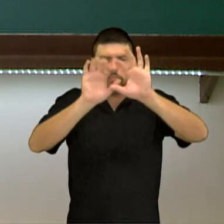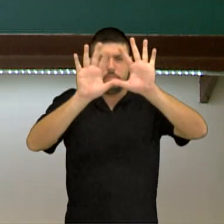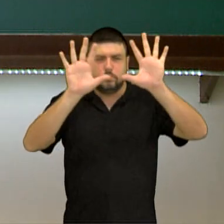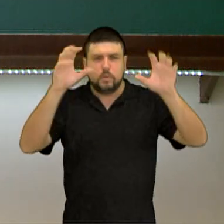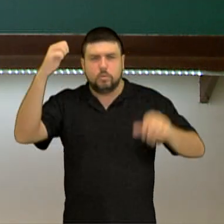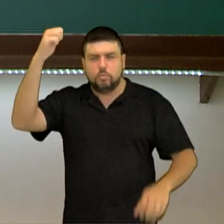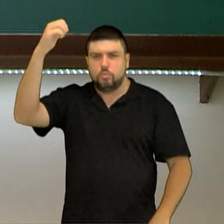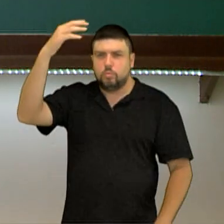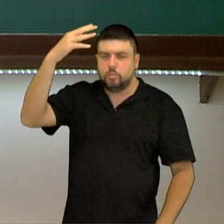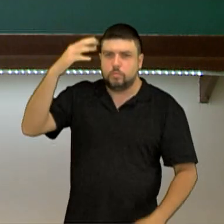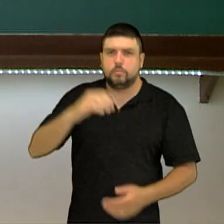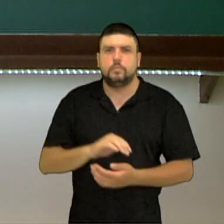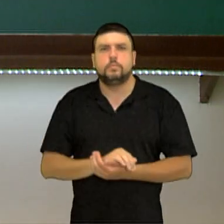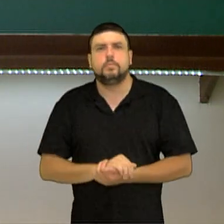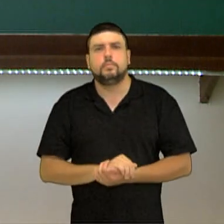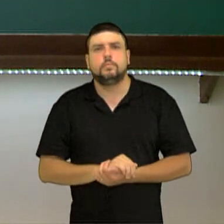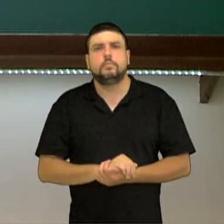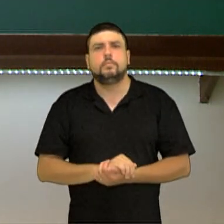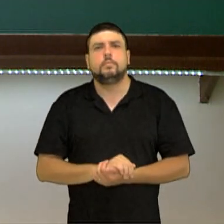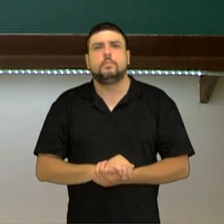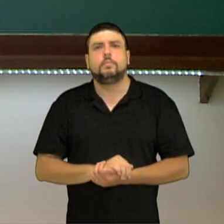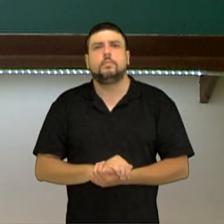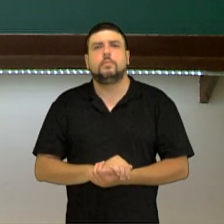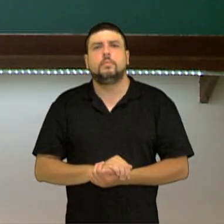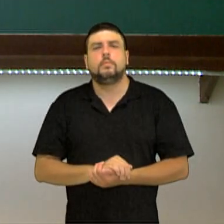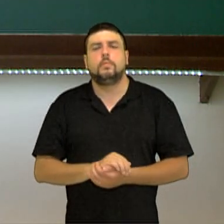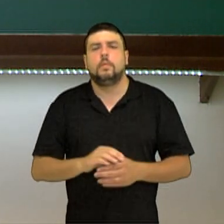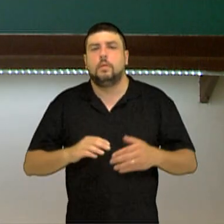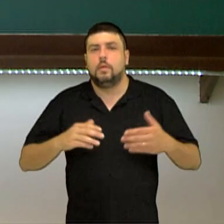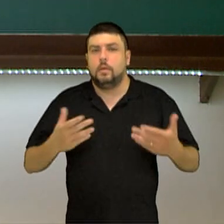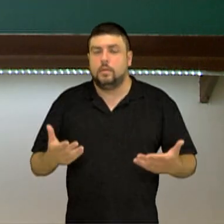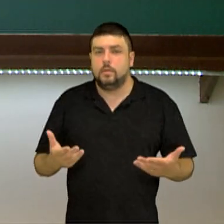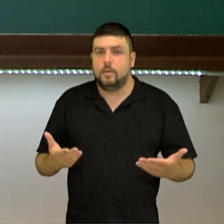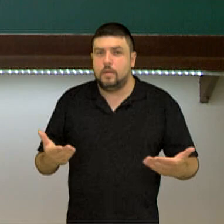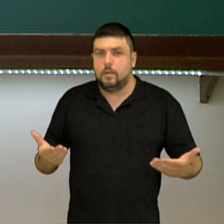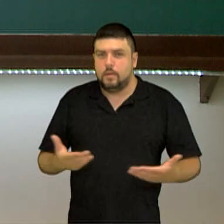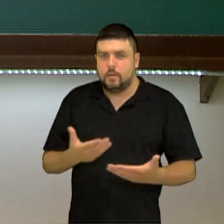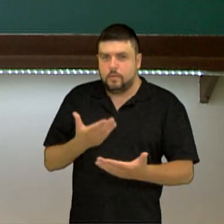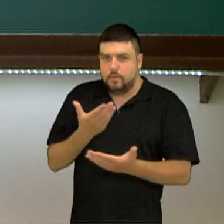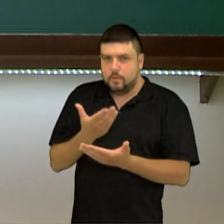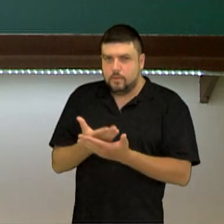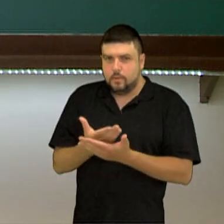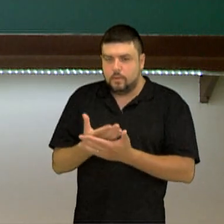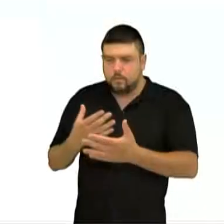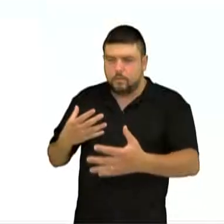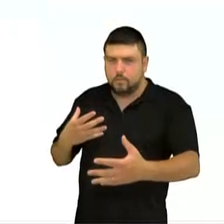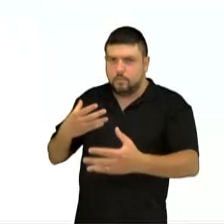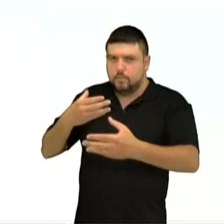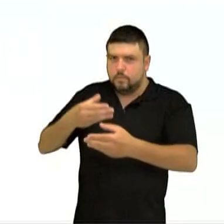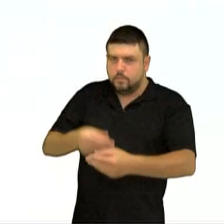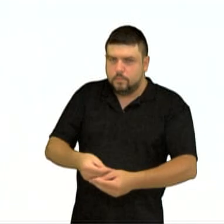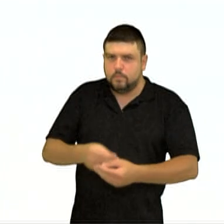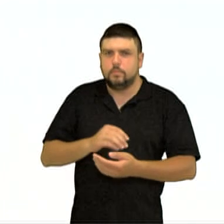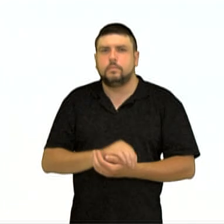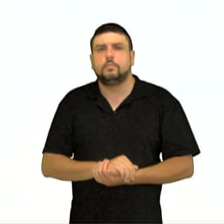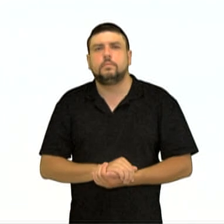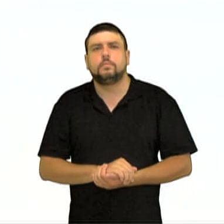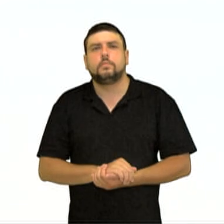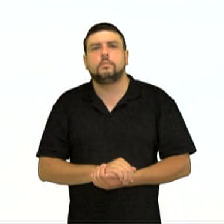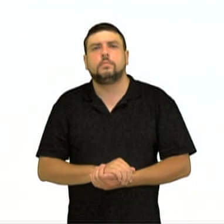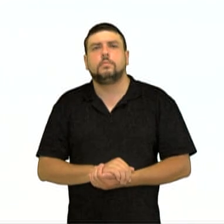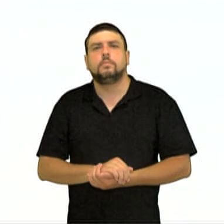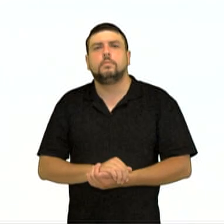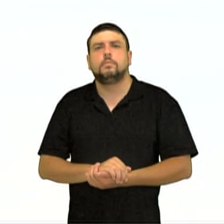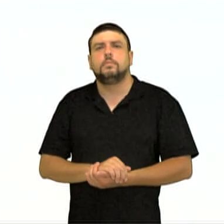mesmo? Bom, nessa aula, então, o que a gente viu nessa aula? Nós